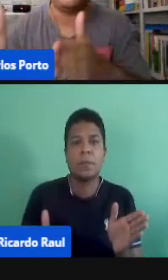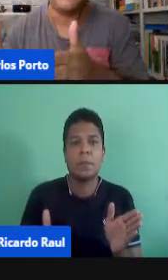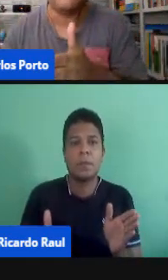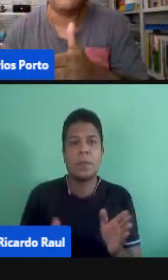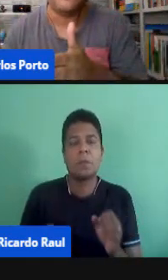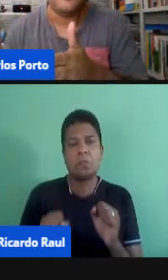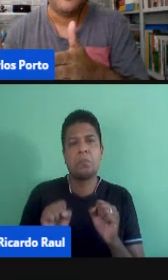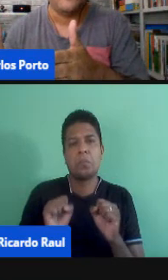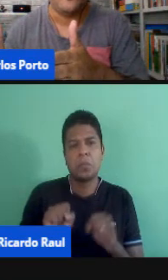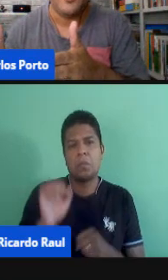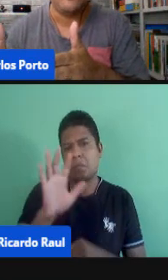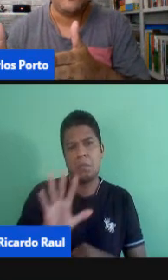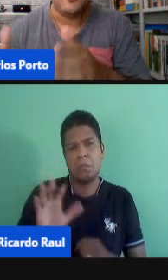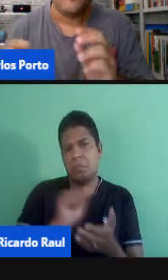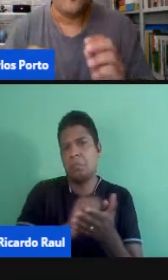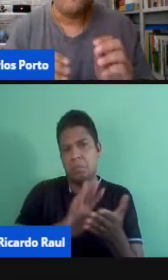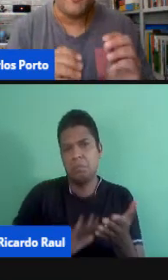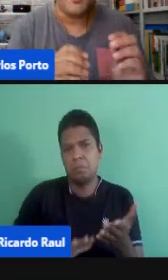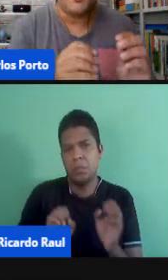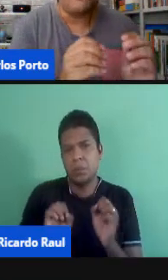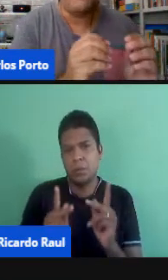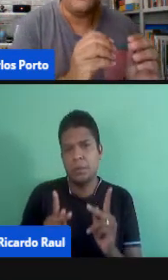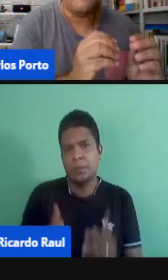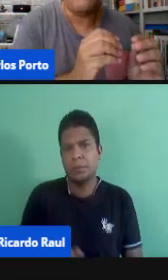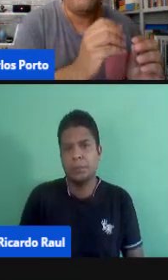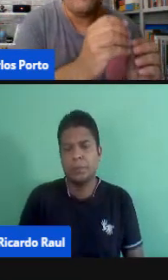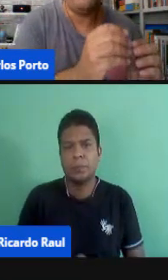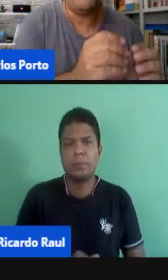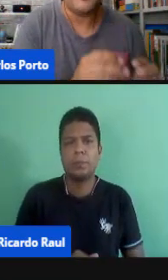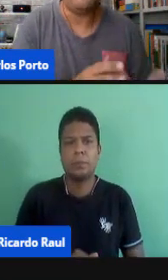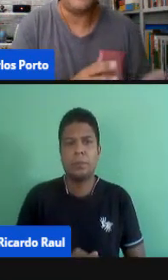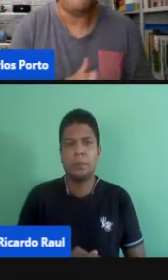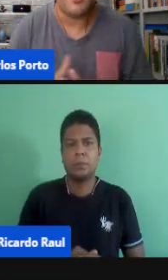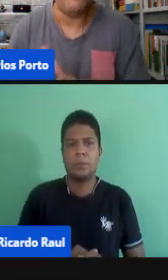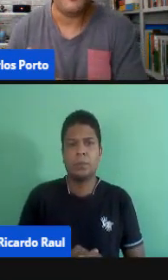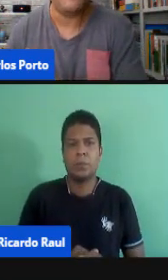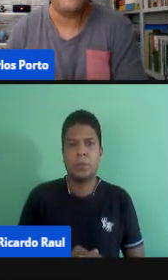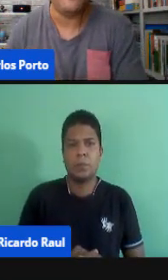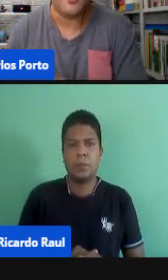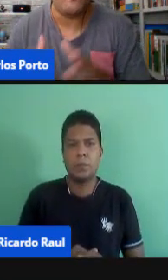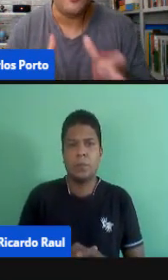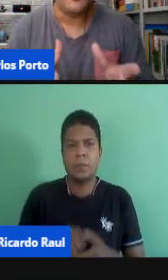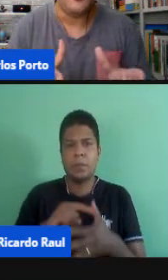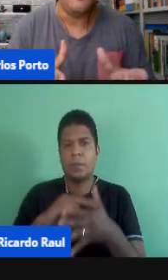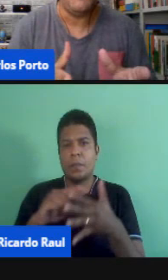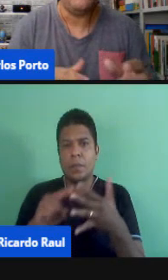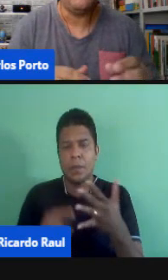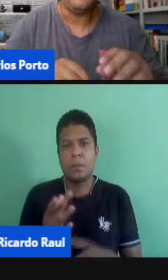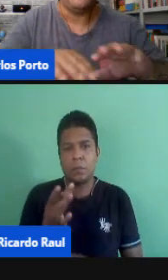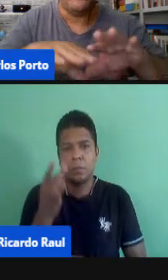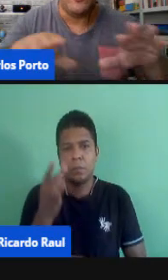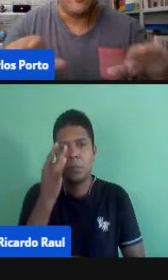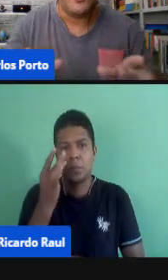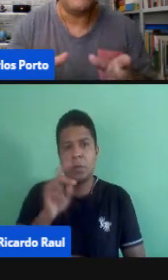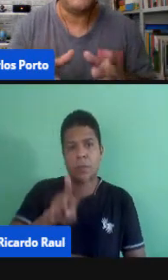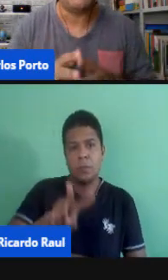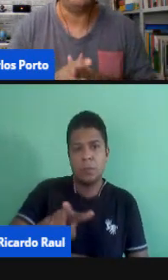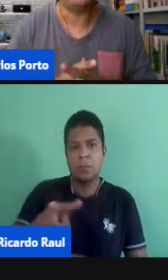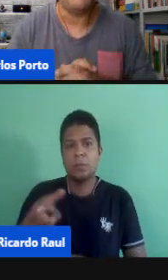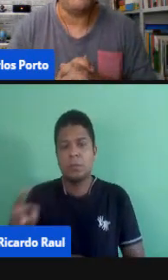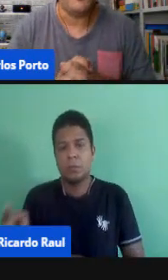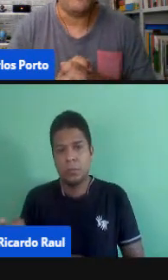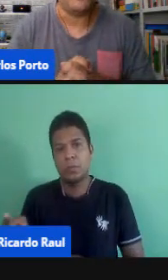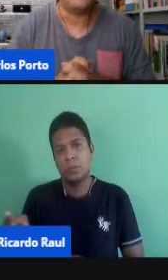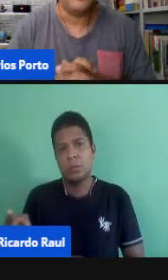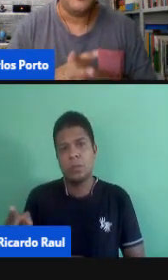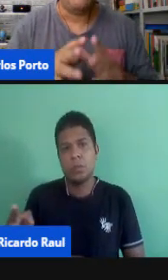das atividades, correto? Para que nós pudéssemos pontuar um trabalho presencial, híbrido, o que nós podemos chamar